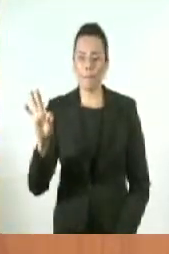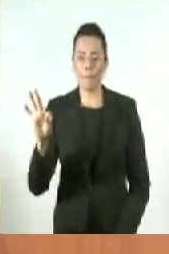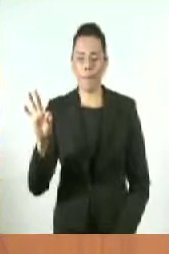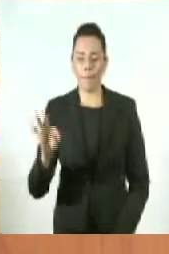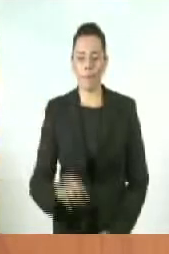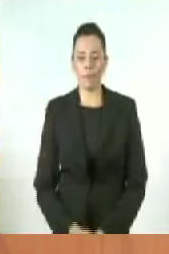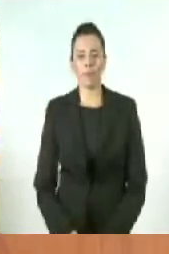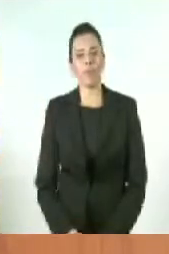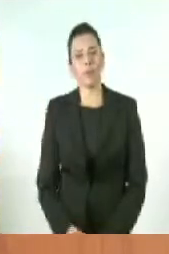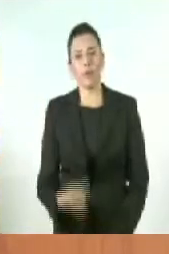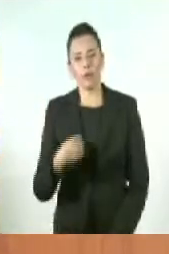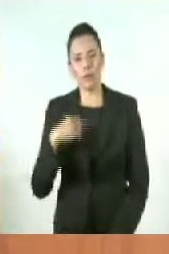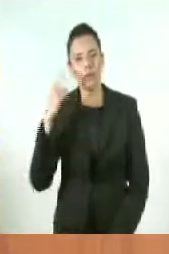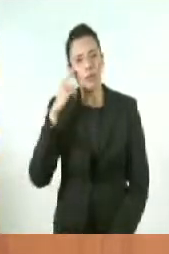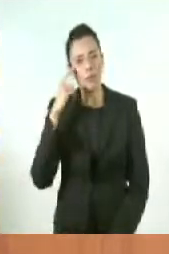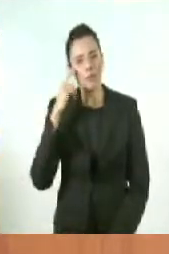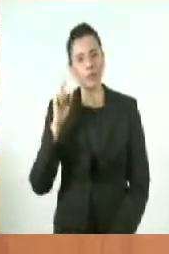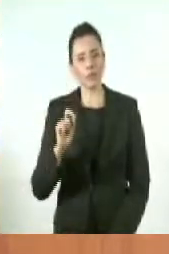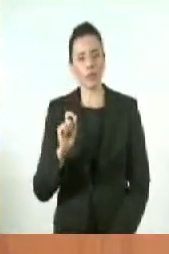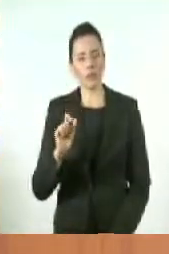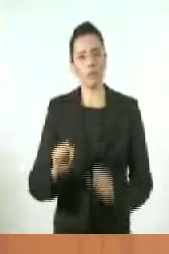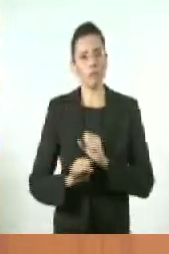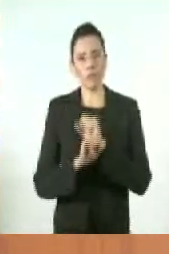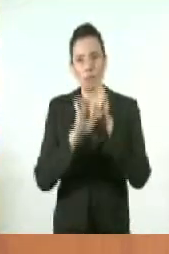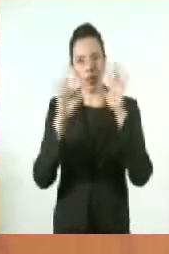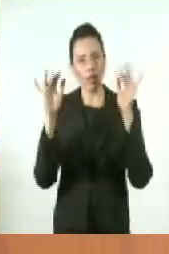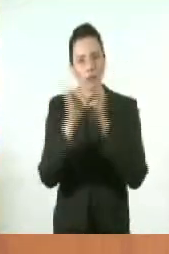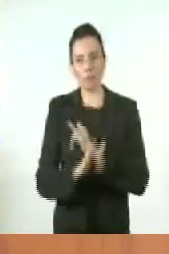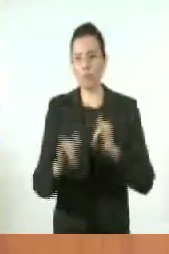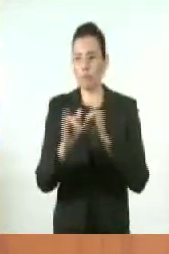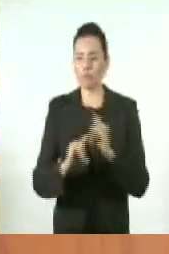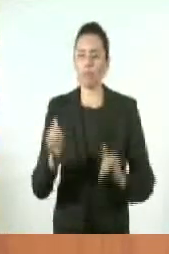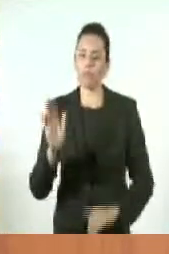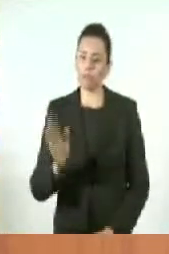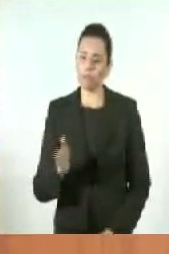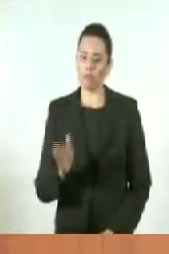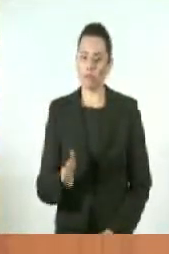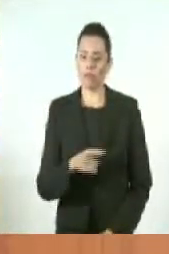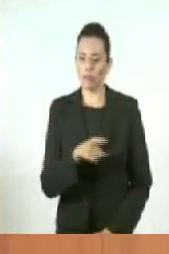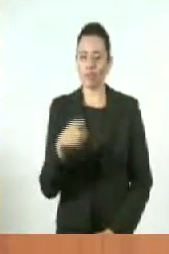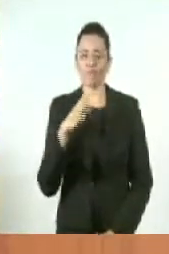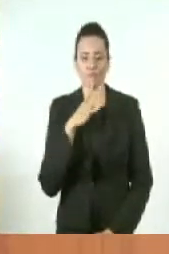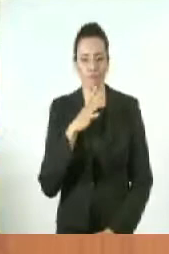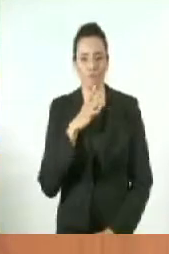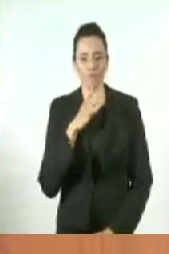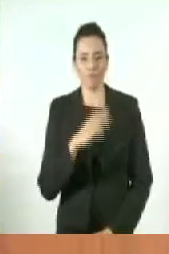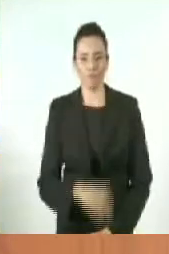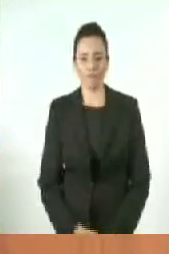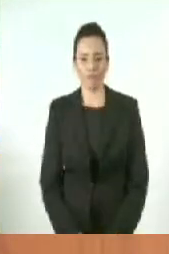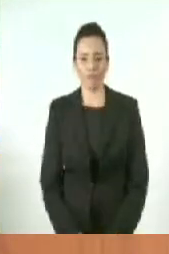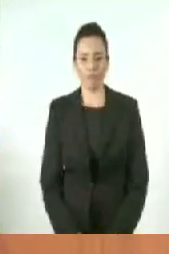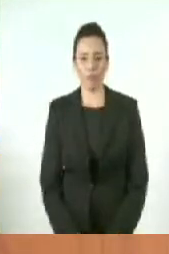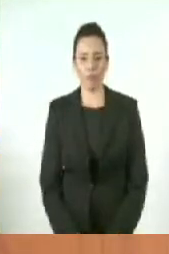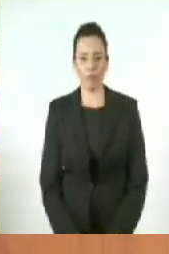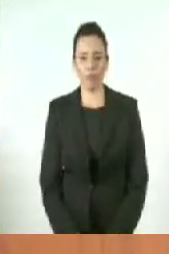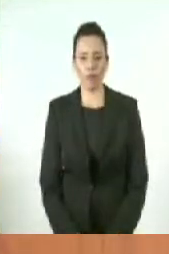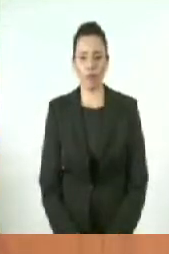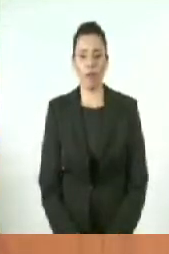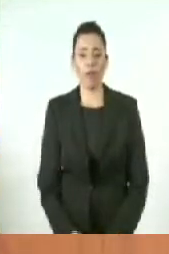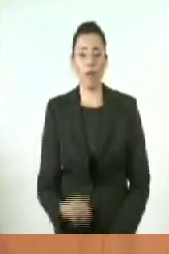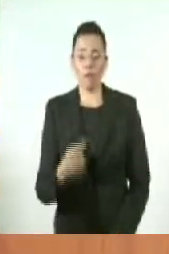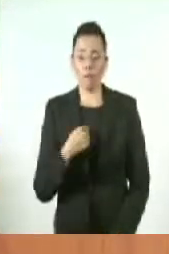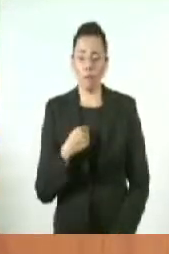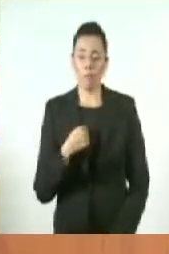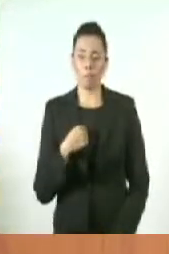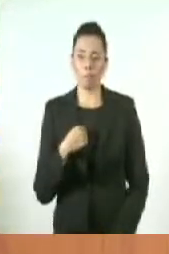inclusive, amplamente divulgado. O que eu estou falando, e aí eu quero que meus ilustres